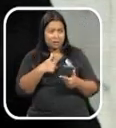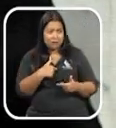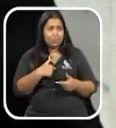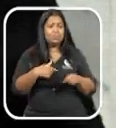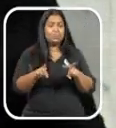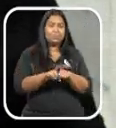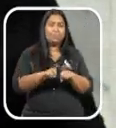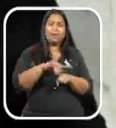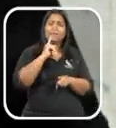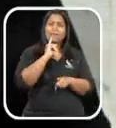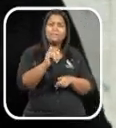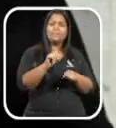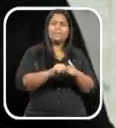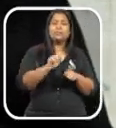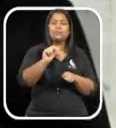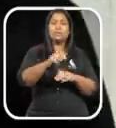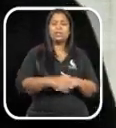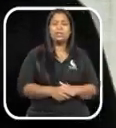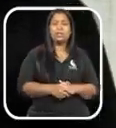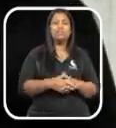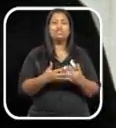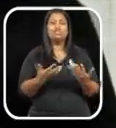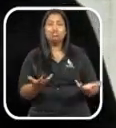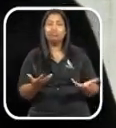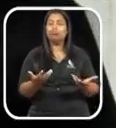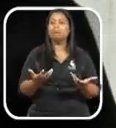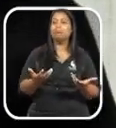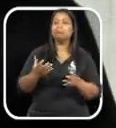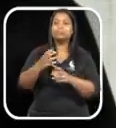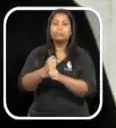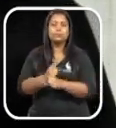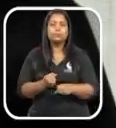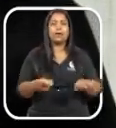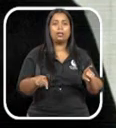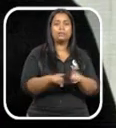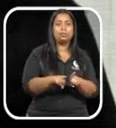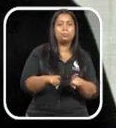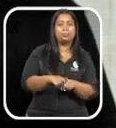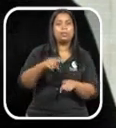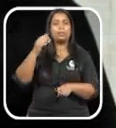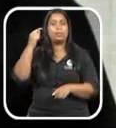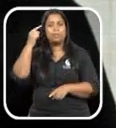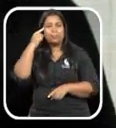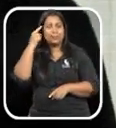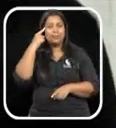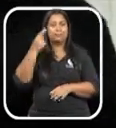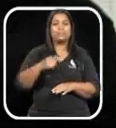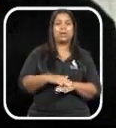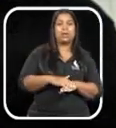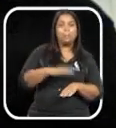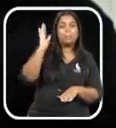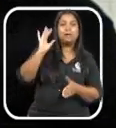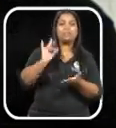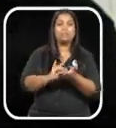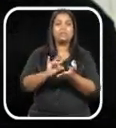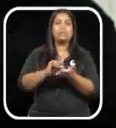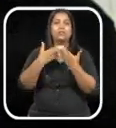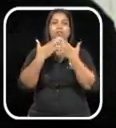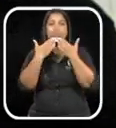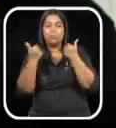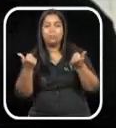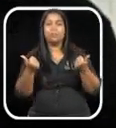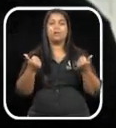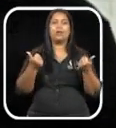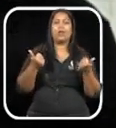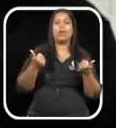na verdade, é o melhor. E na verdade, o vereador não é o tanto de projeto, talvez, que